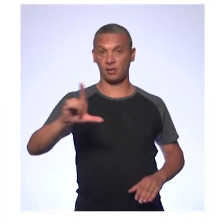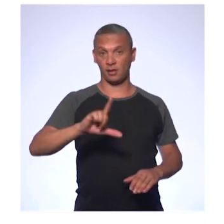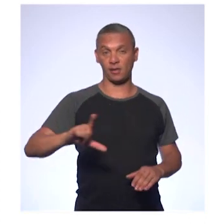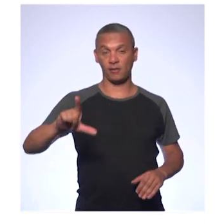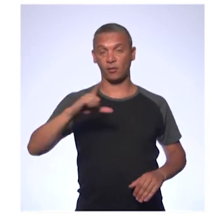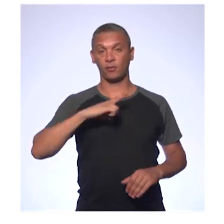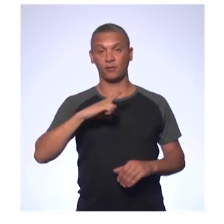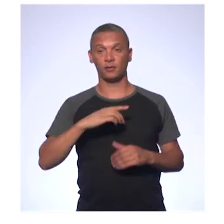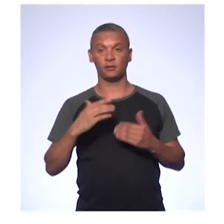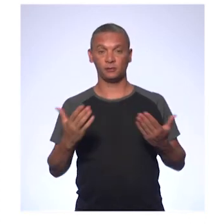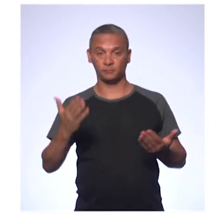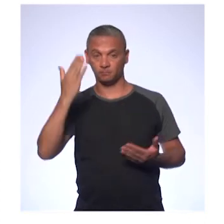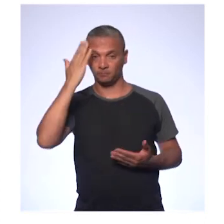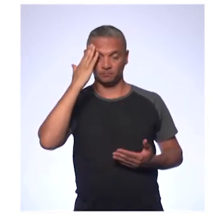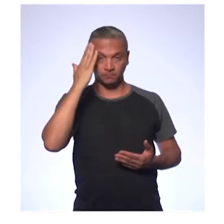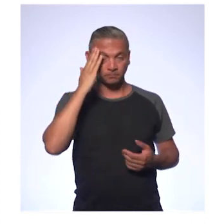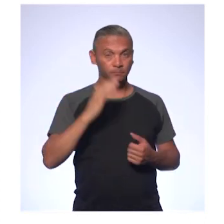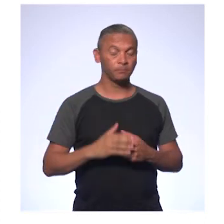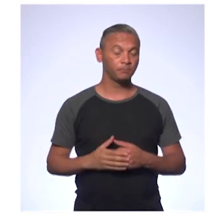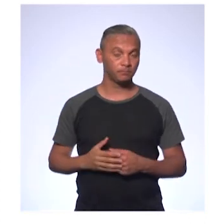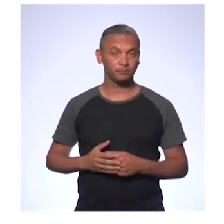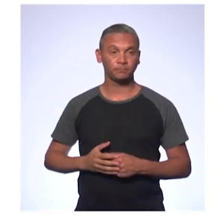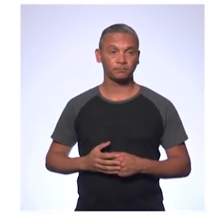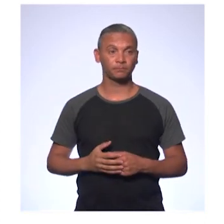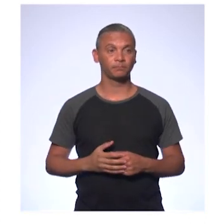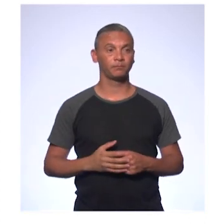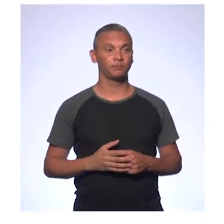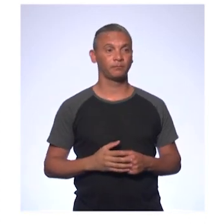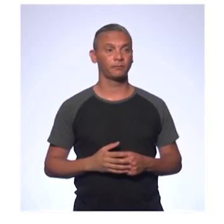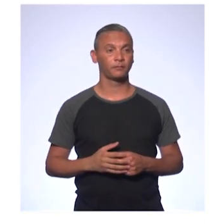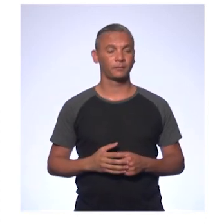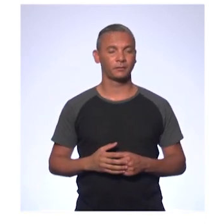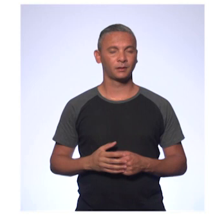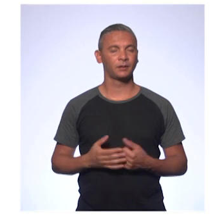ações cotidianas em criação literária.